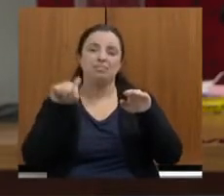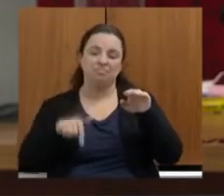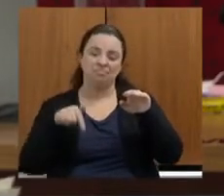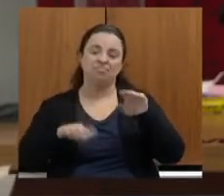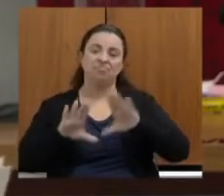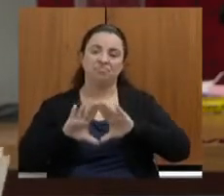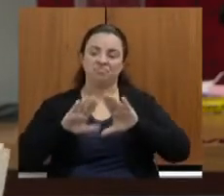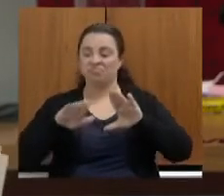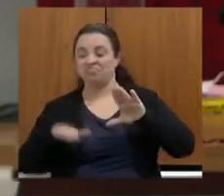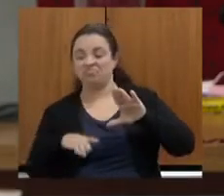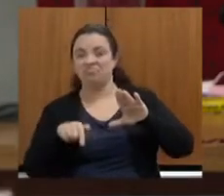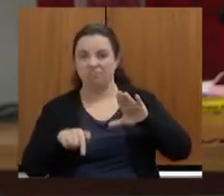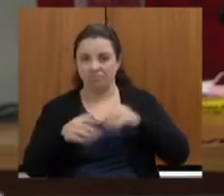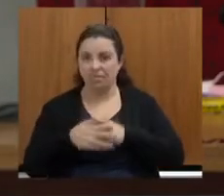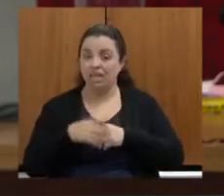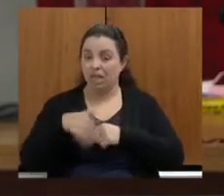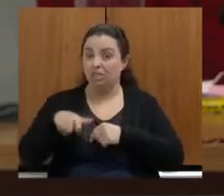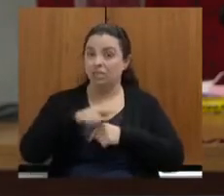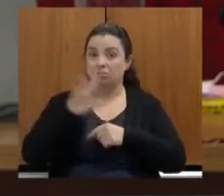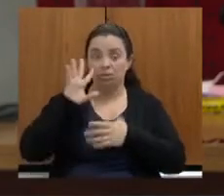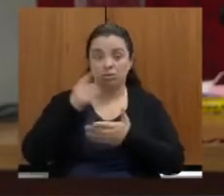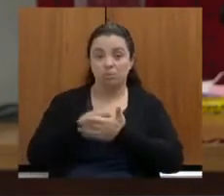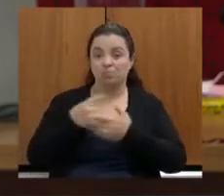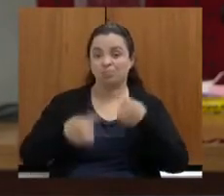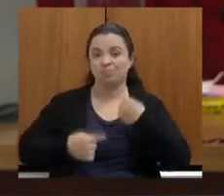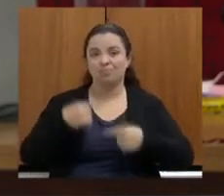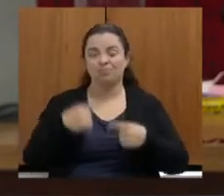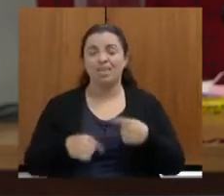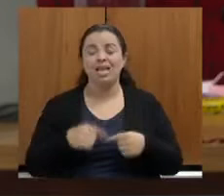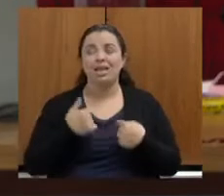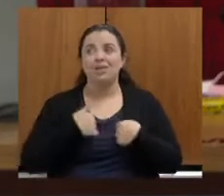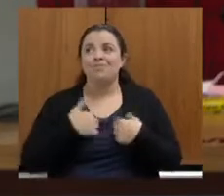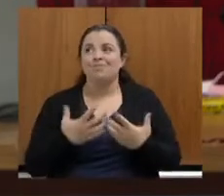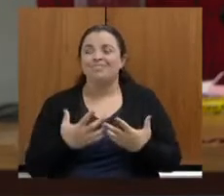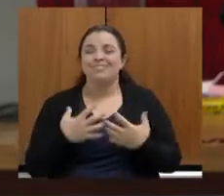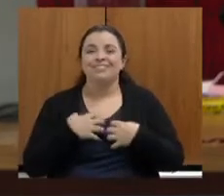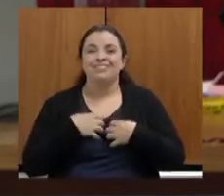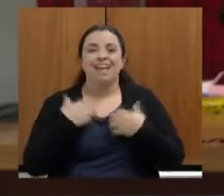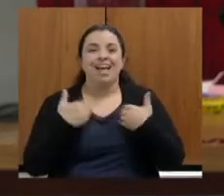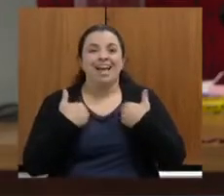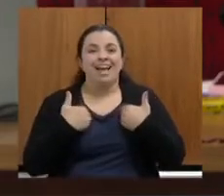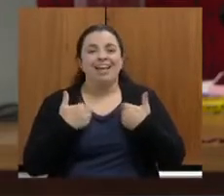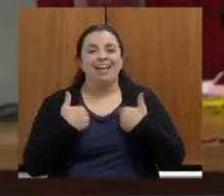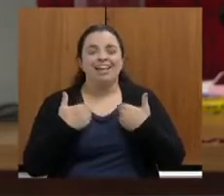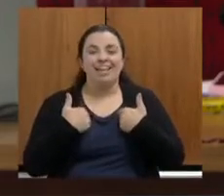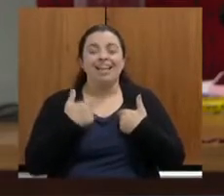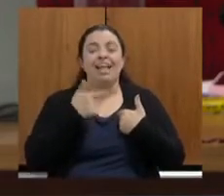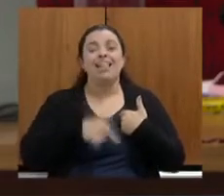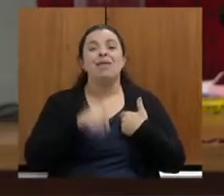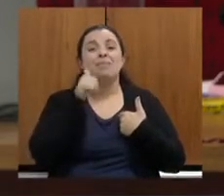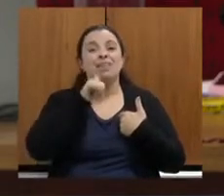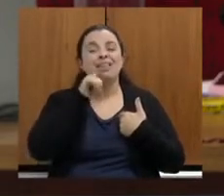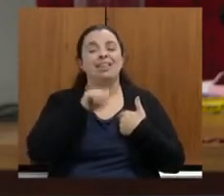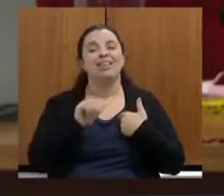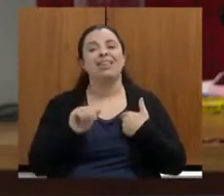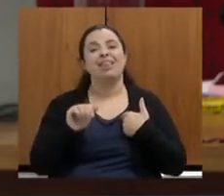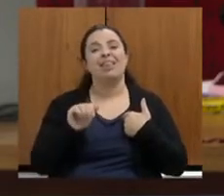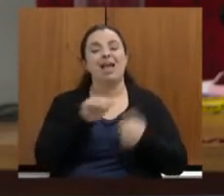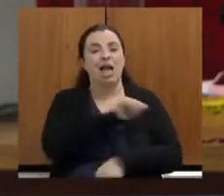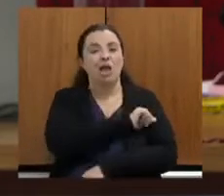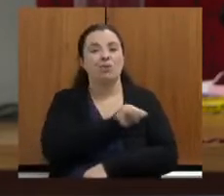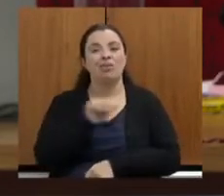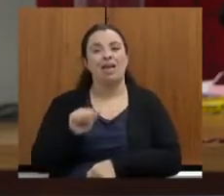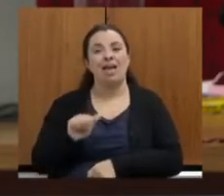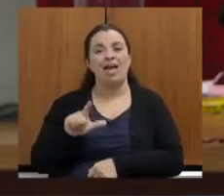decisão política e tive a grata alegria de receber a manifestação da Luna Alice